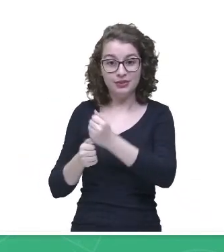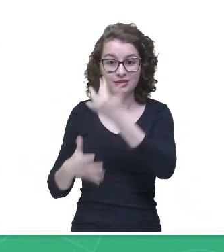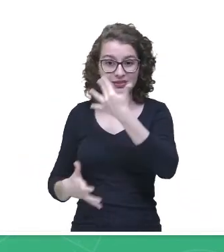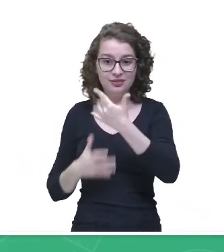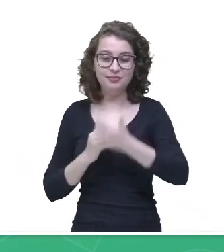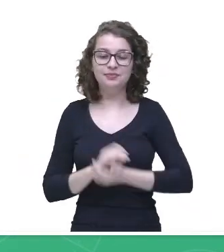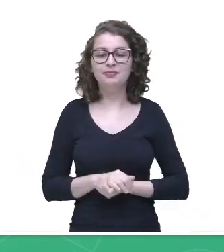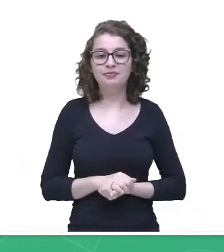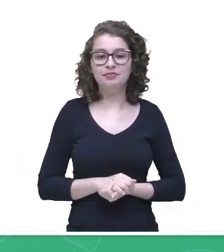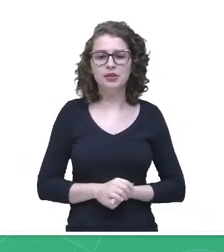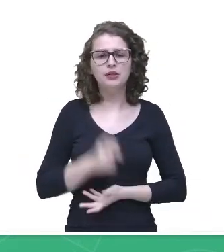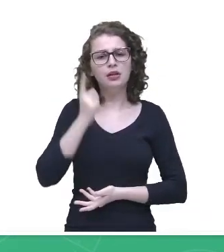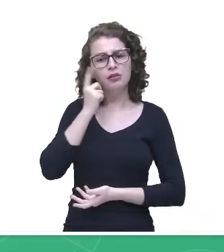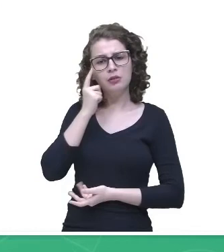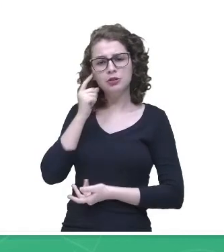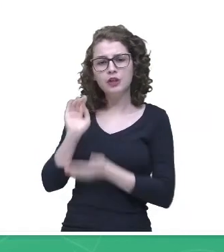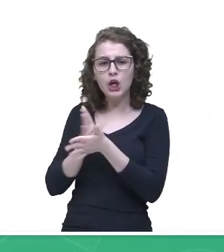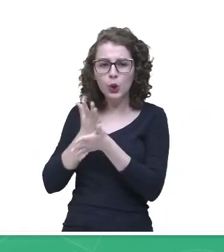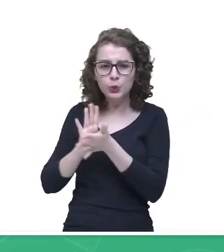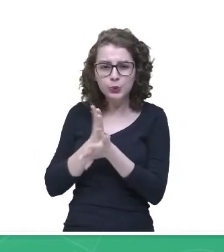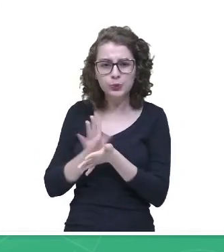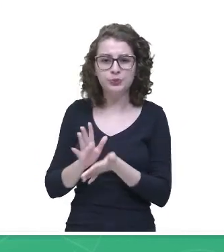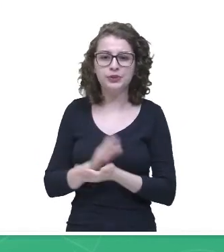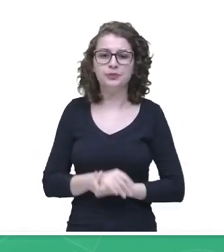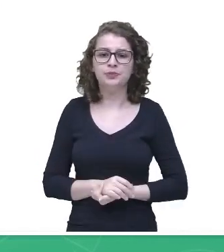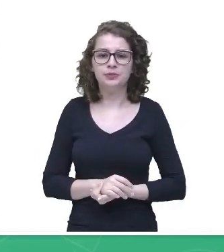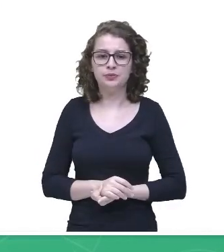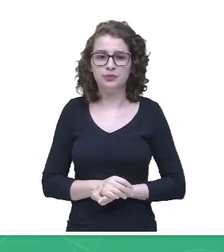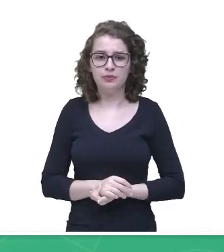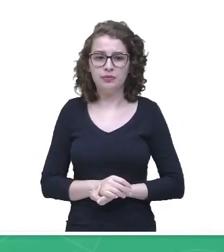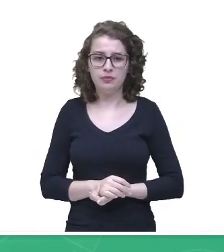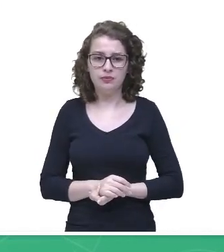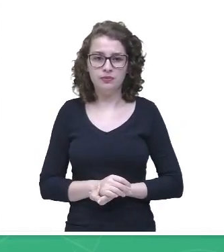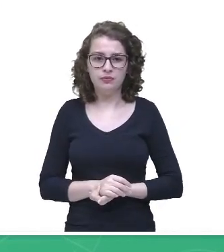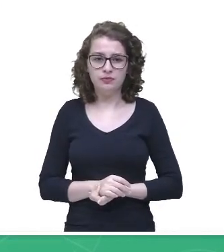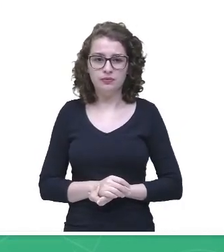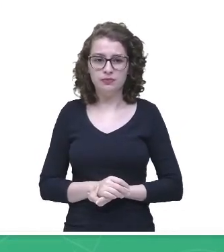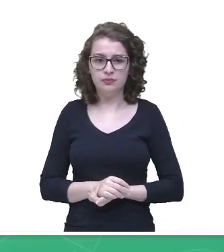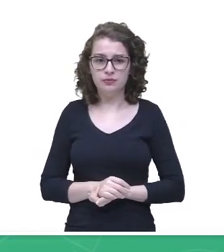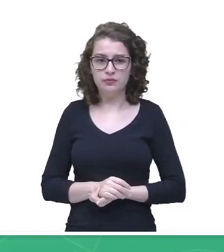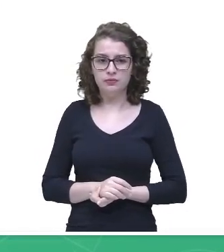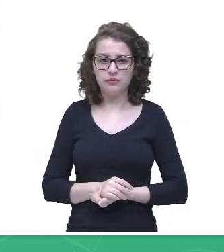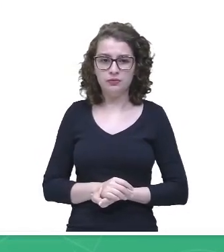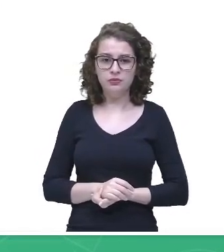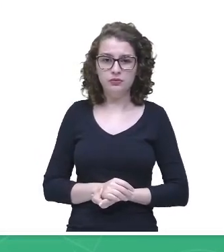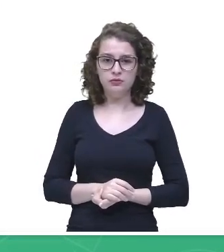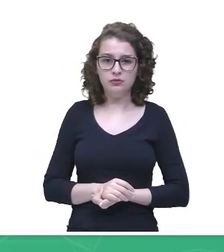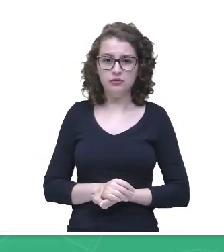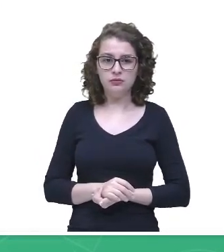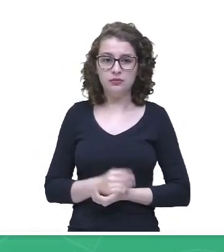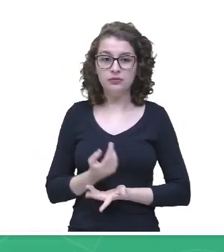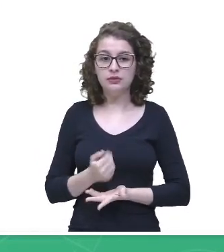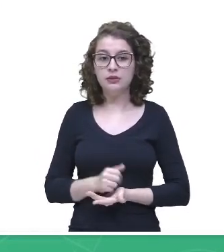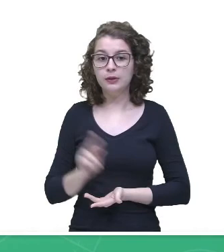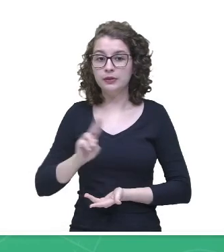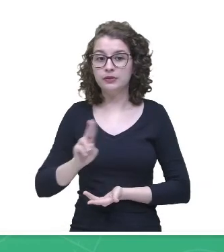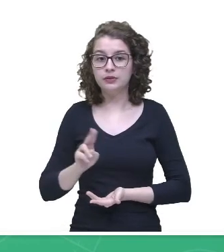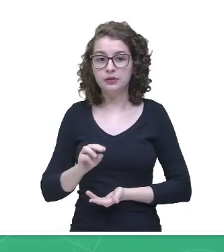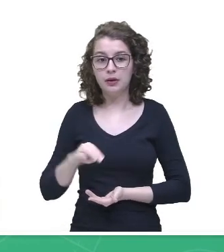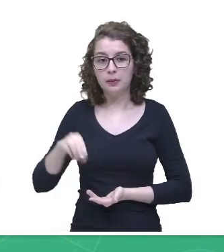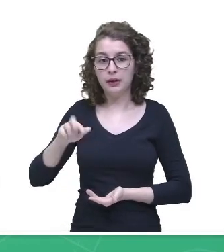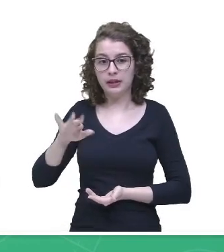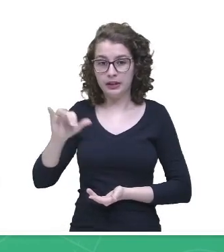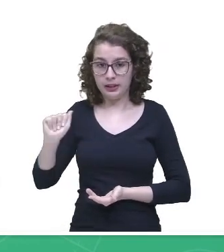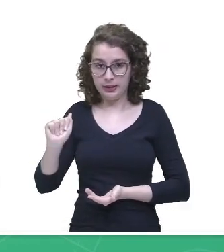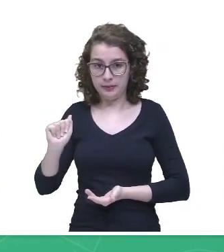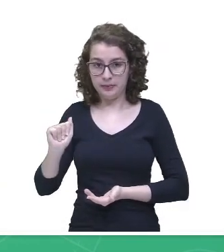a gente vai verificar o que vocês colocaram aí nas nossas questões, né? Então a gente tem a resposta da Maria, questão